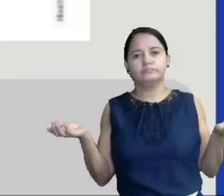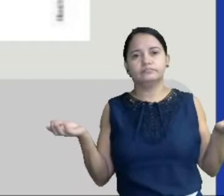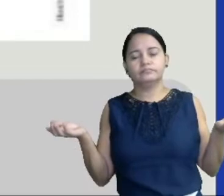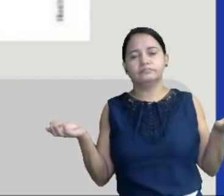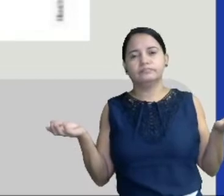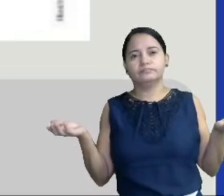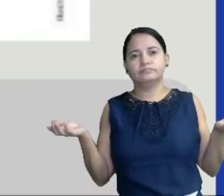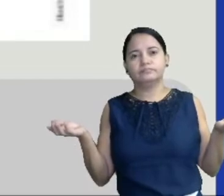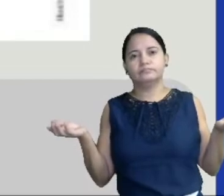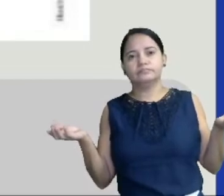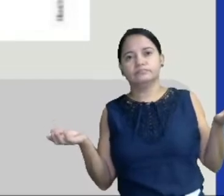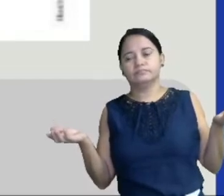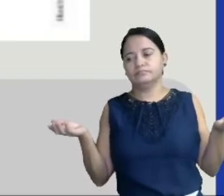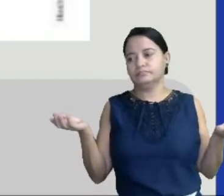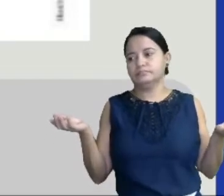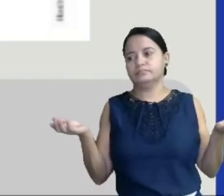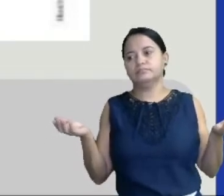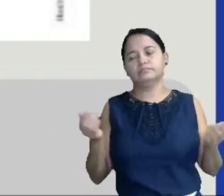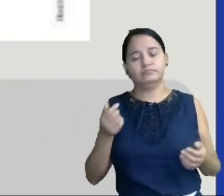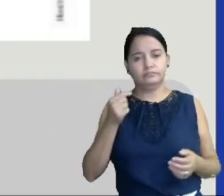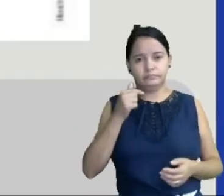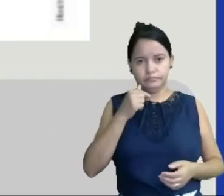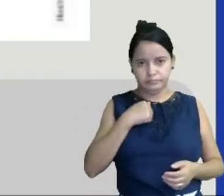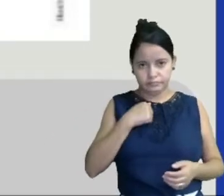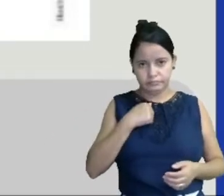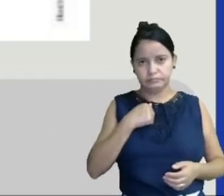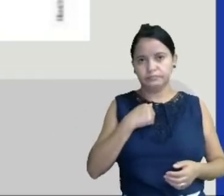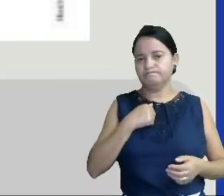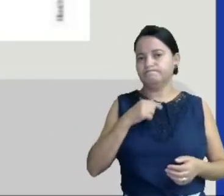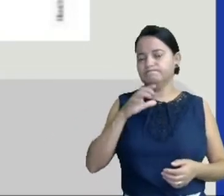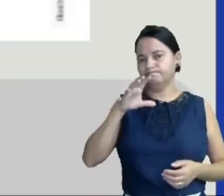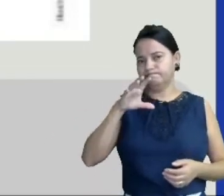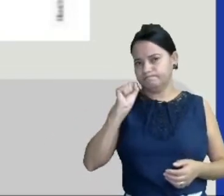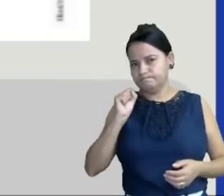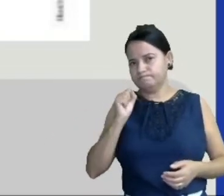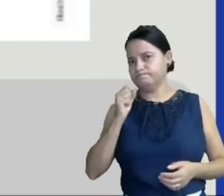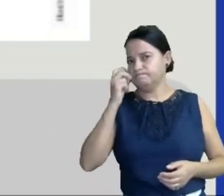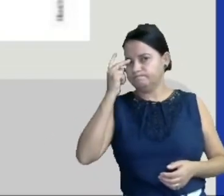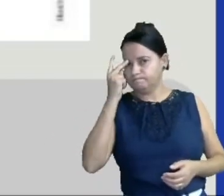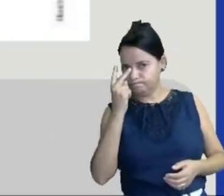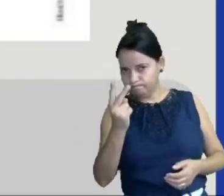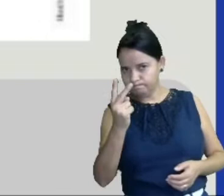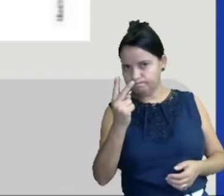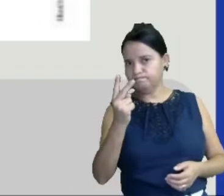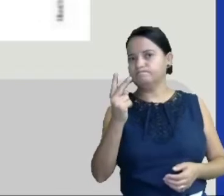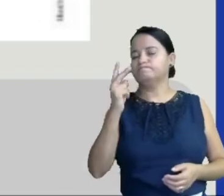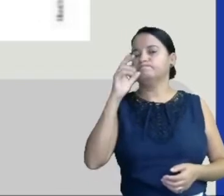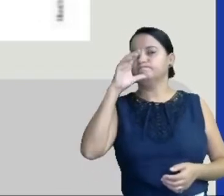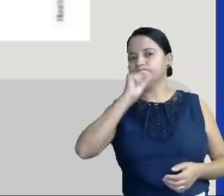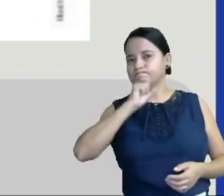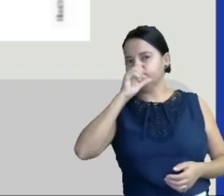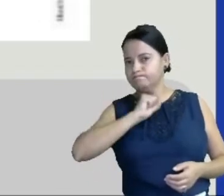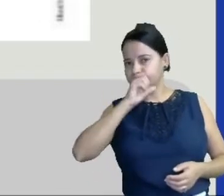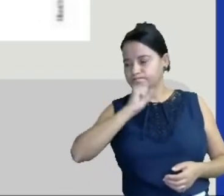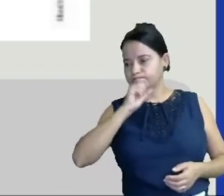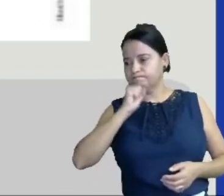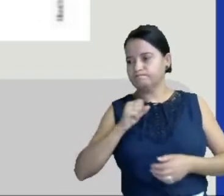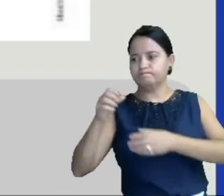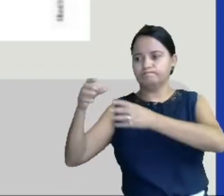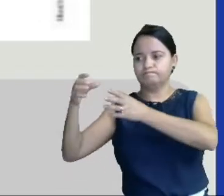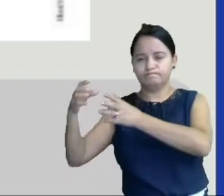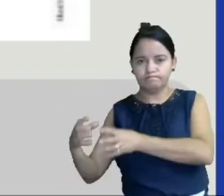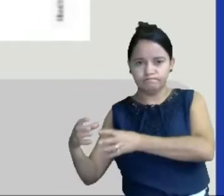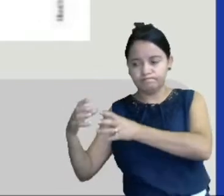acrescentar aí tem eu peguei duas laranjas é isso coloquei as duas laranjas uma de um lado a outra do